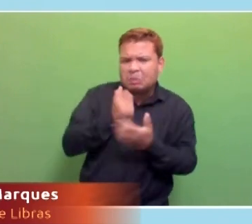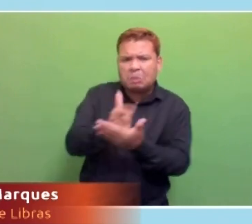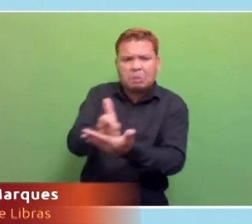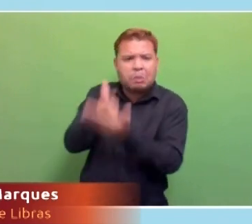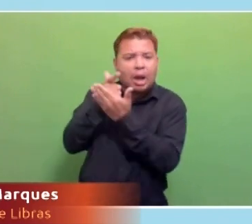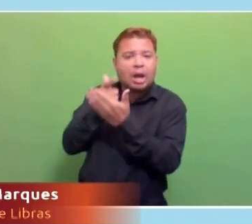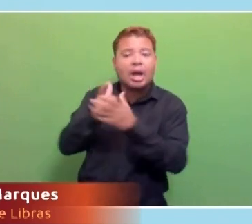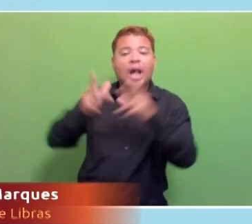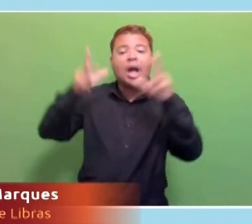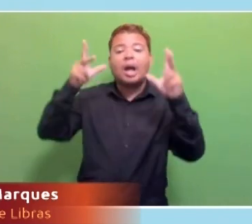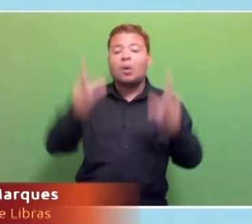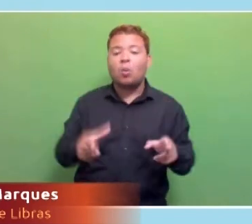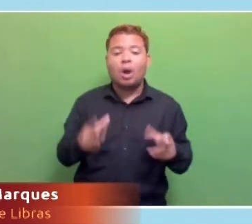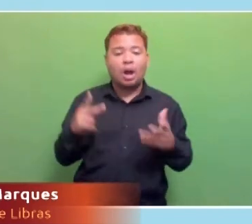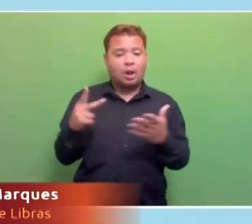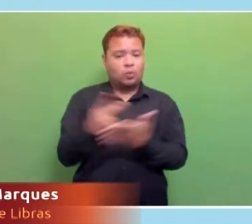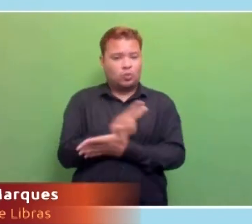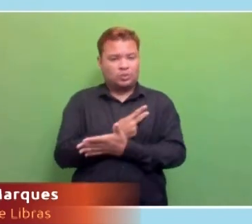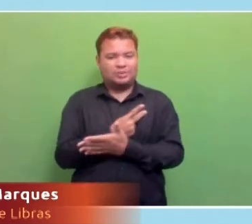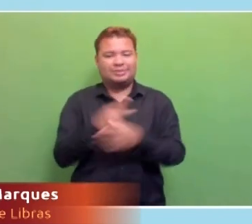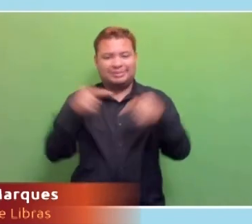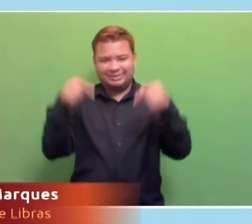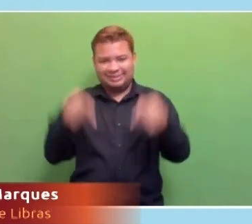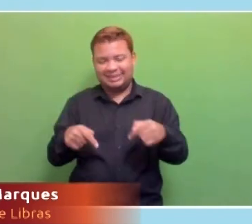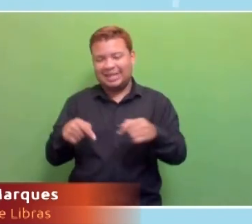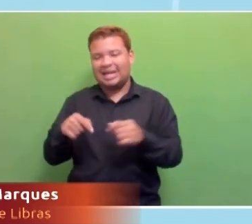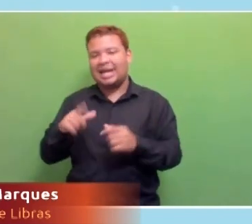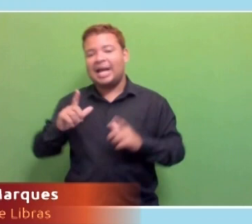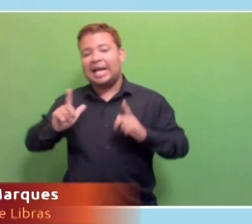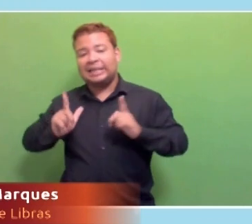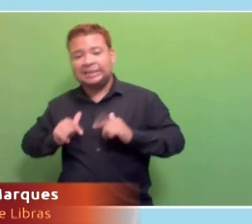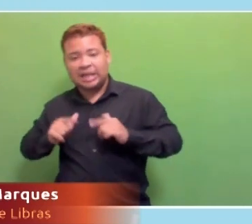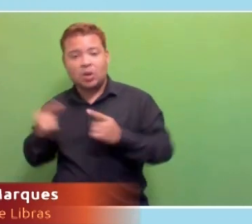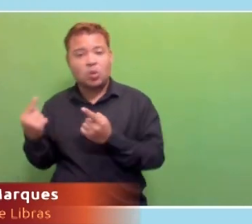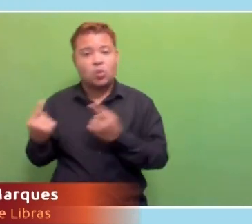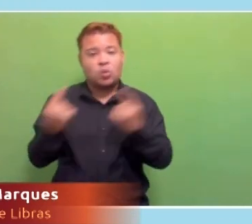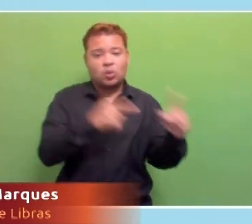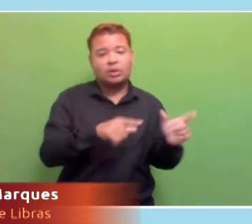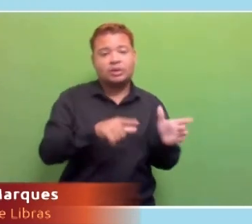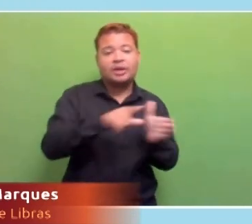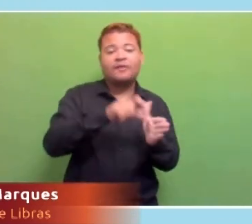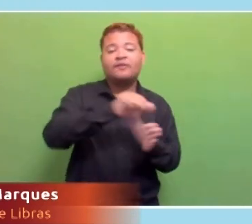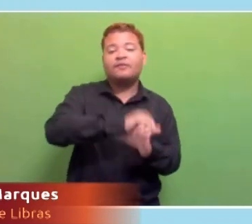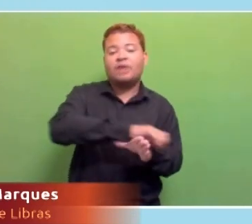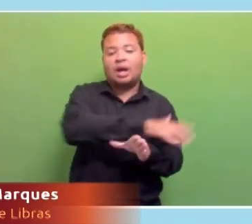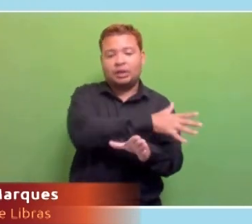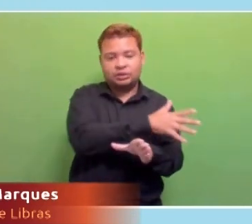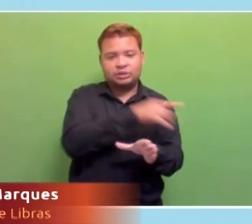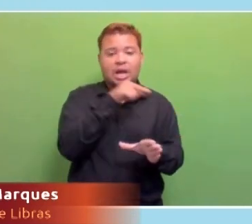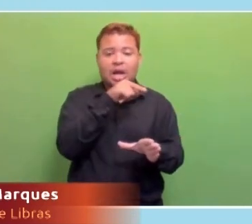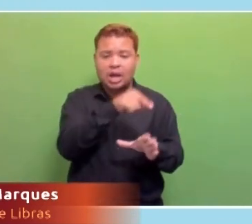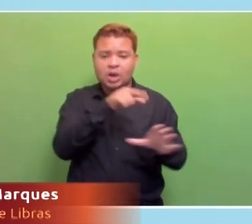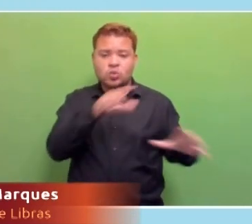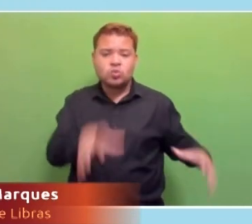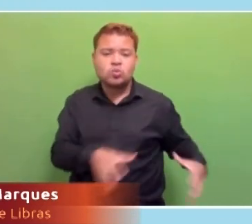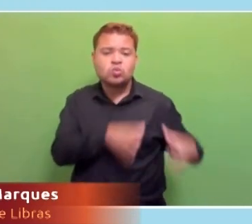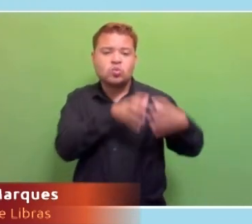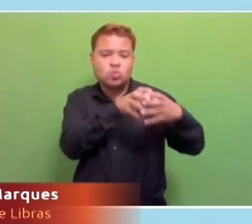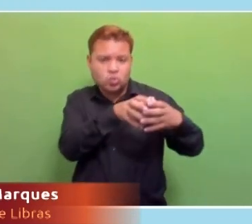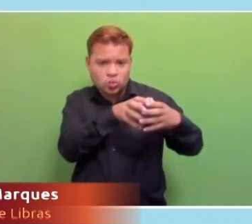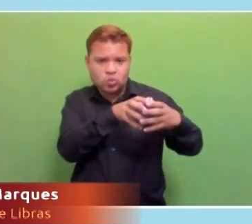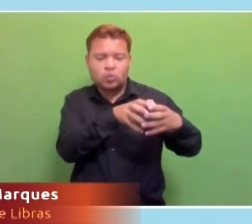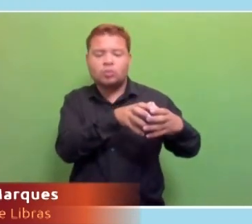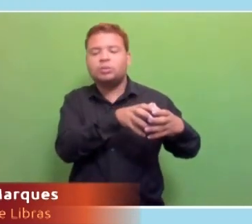atuais de Israel contra a faixa de Gaza, a frente palestina se compacta, né? Está se